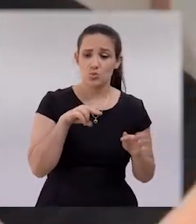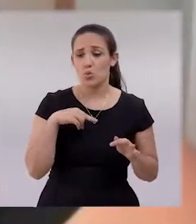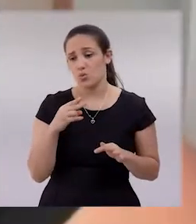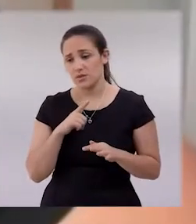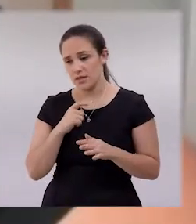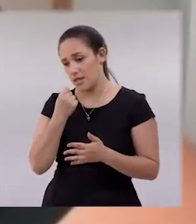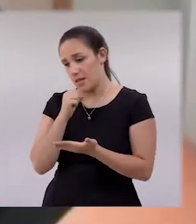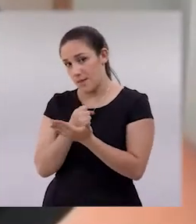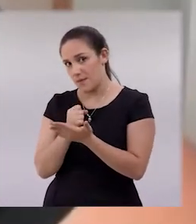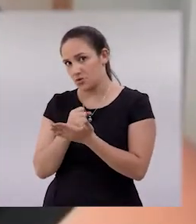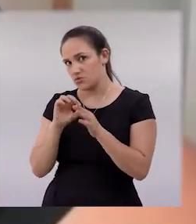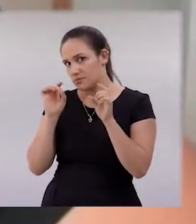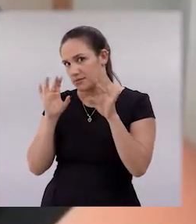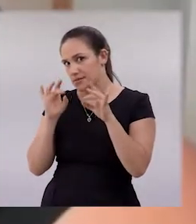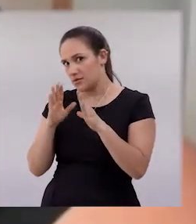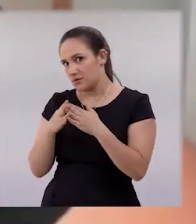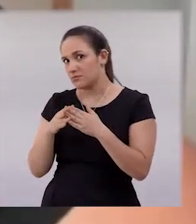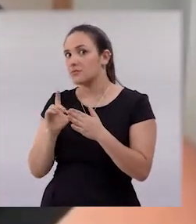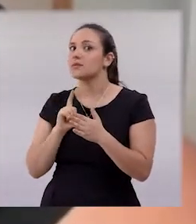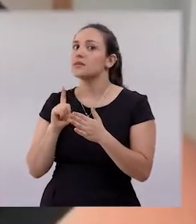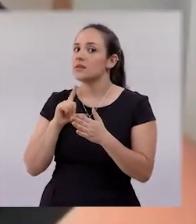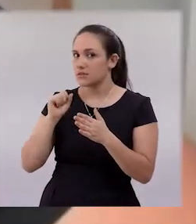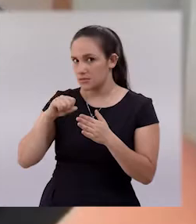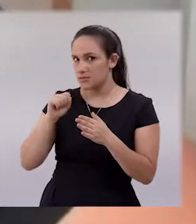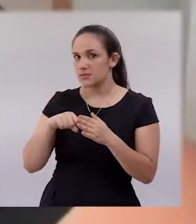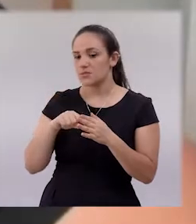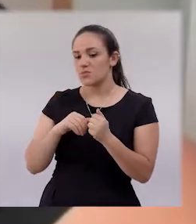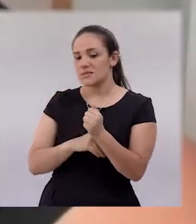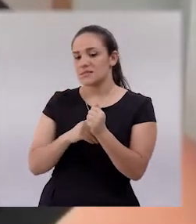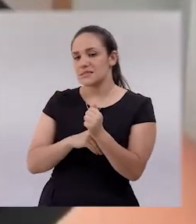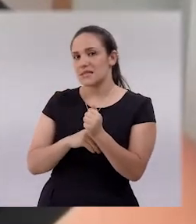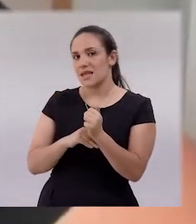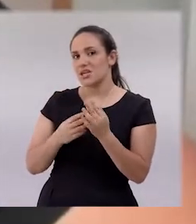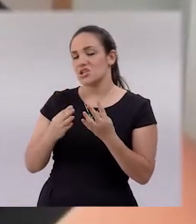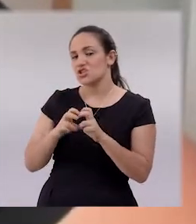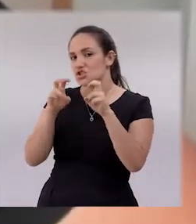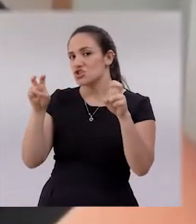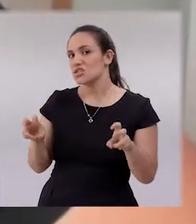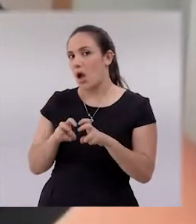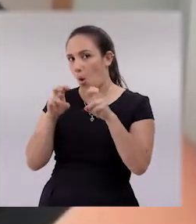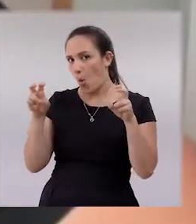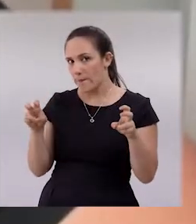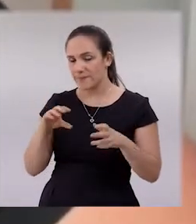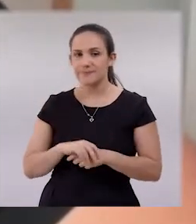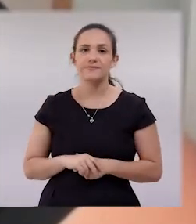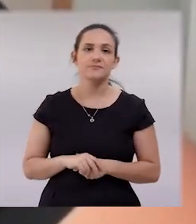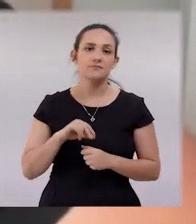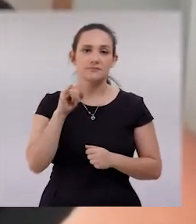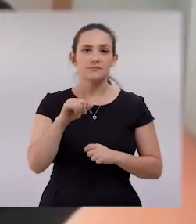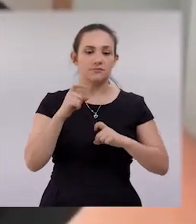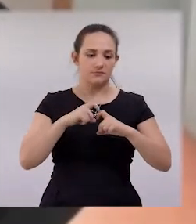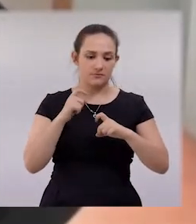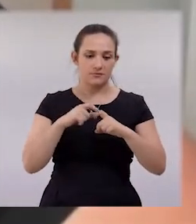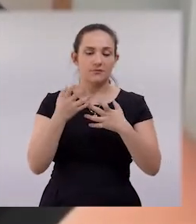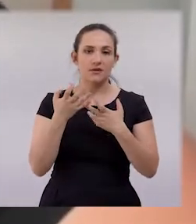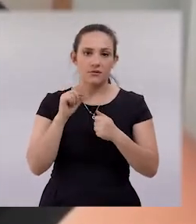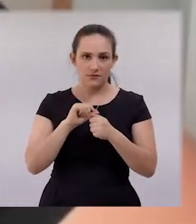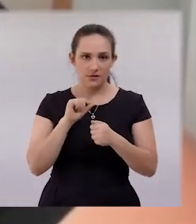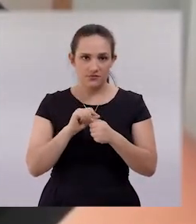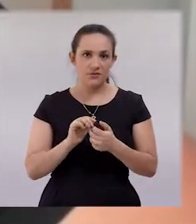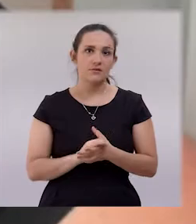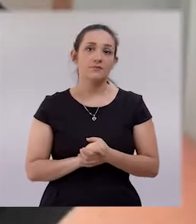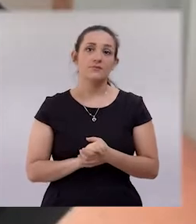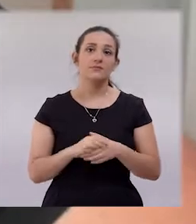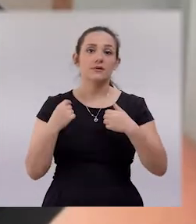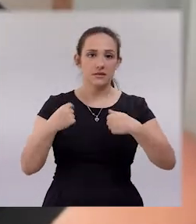as receitas controladas, elas têm hoje uma emissão eletrônica, e os médicos que desejam fazer esse tipo